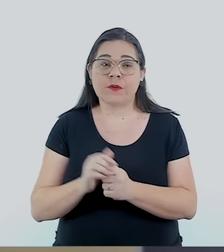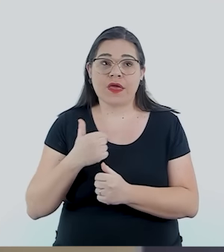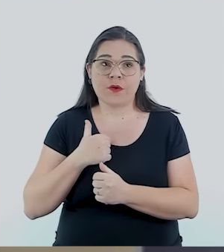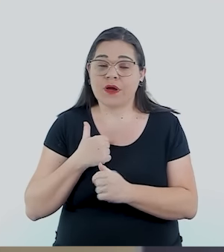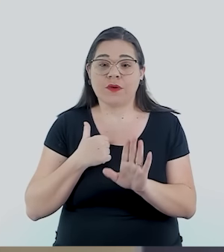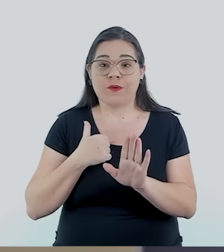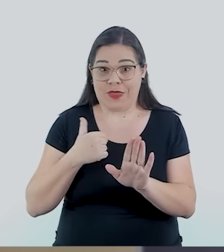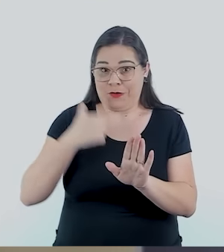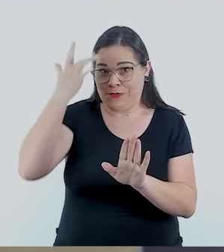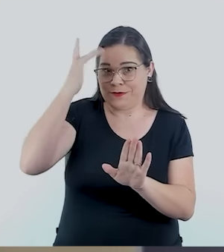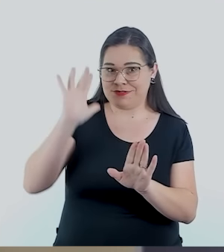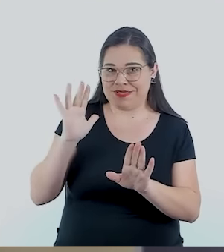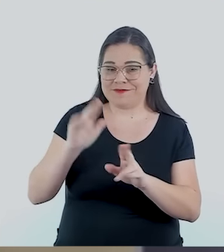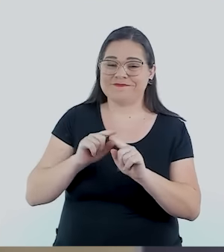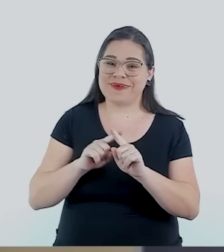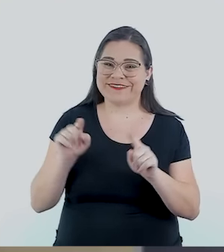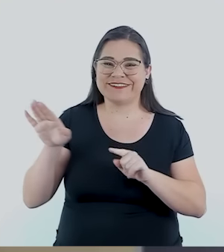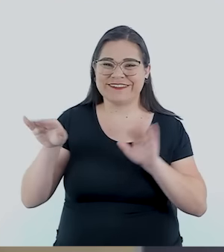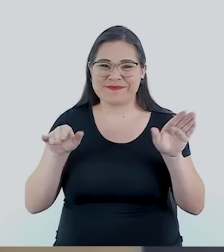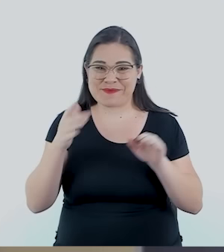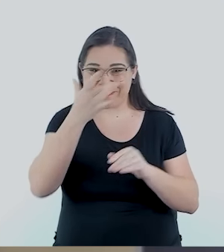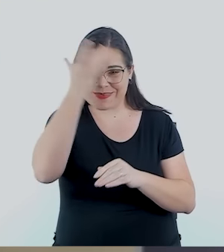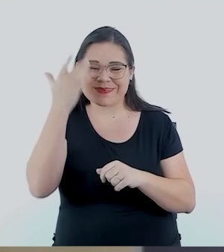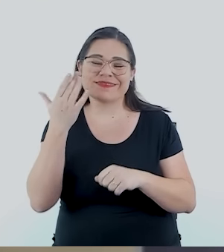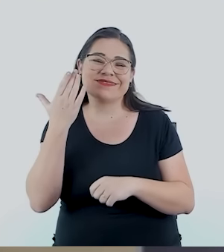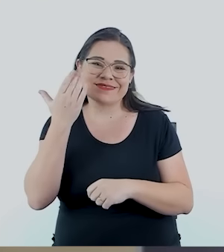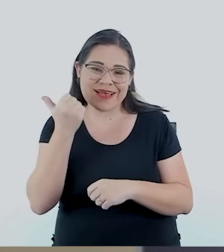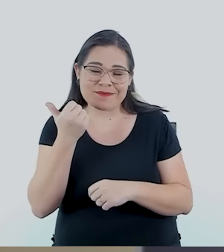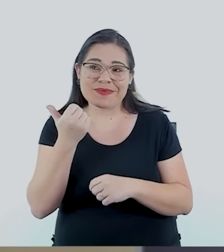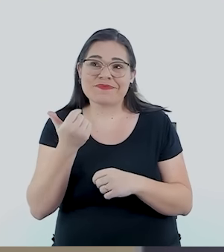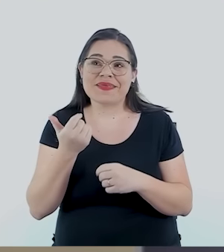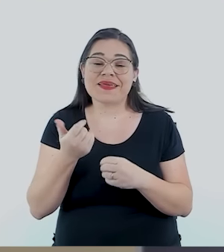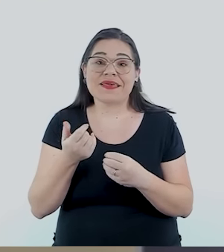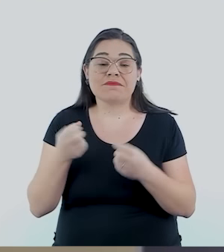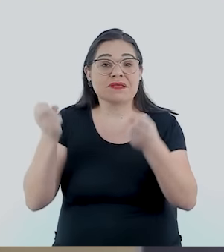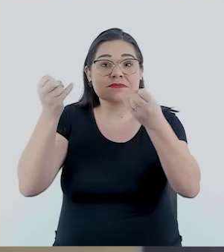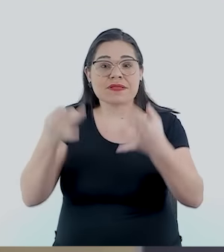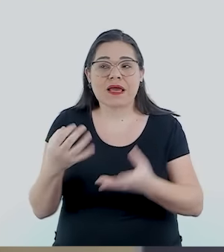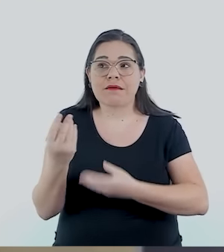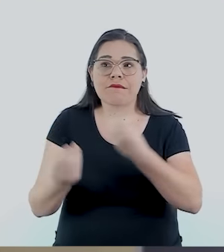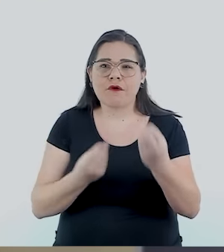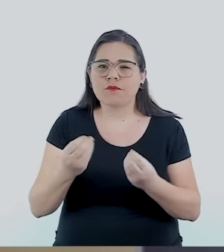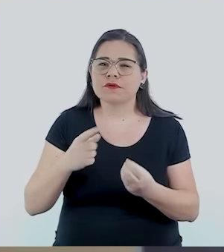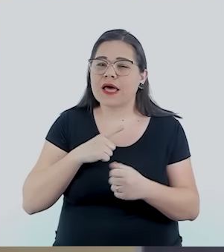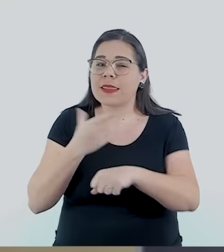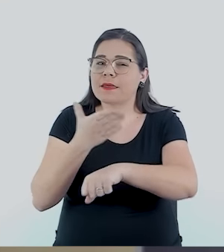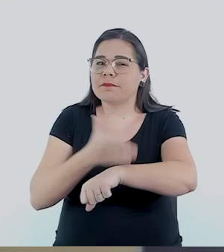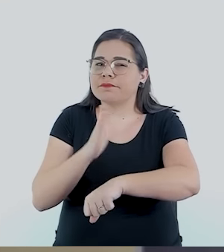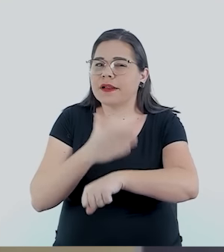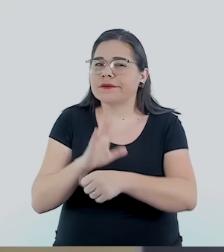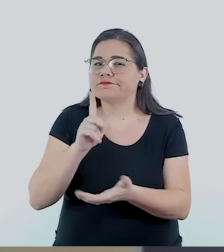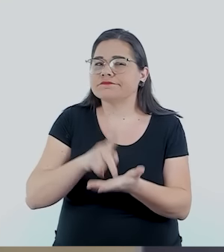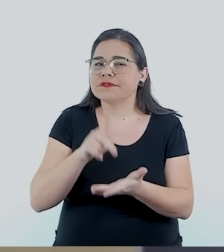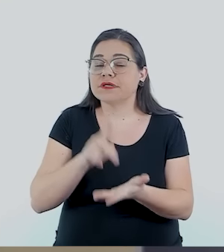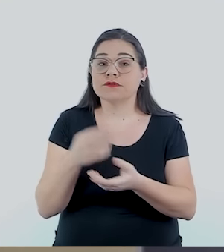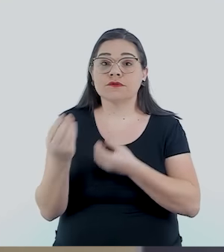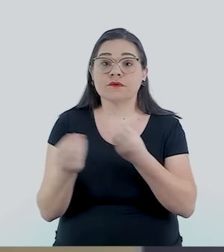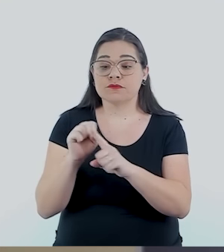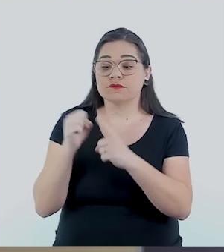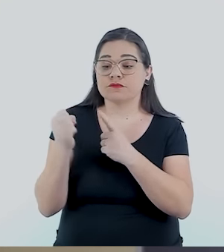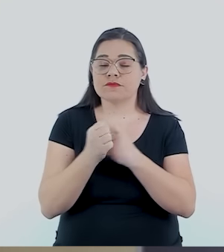duas pessoas que vão conversar conosco mas a gente não sabe ainda quanto disso está no discurso está na ação quanto a sociedade vem se